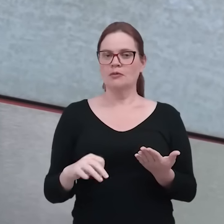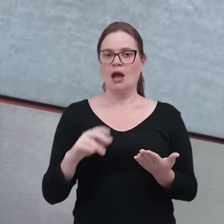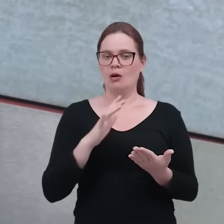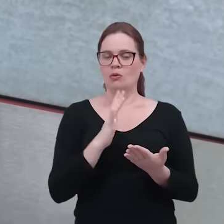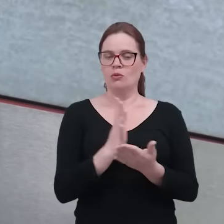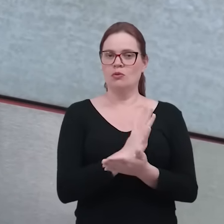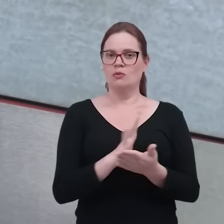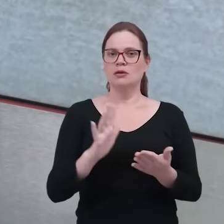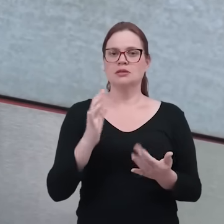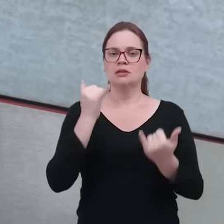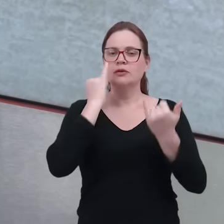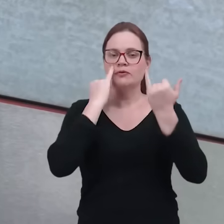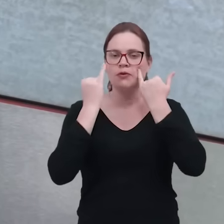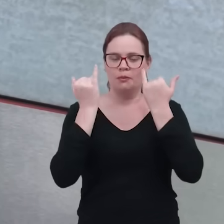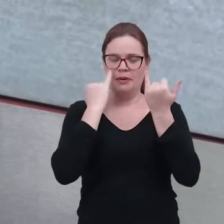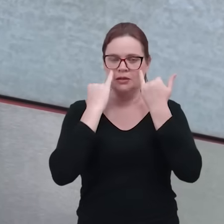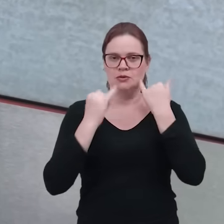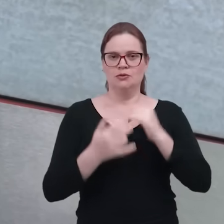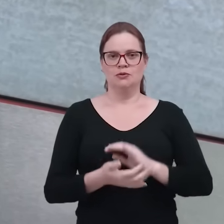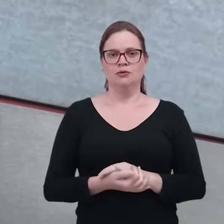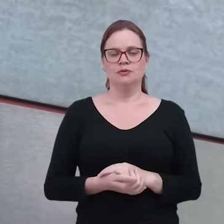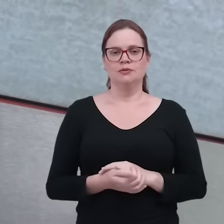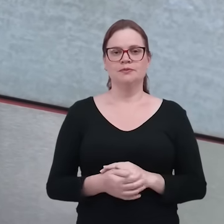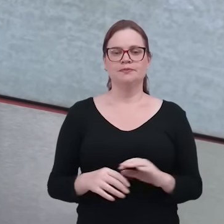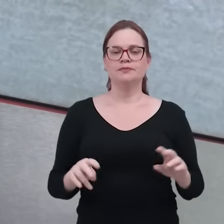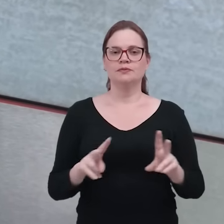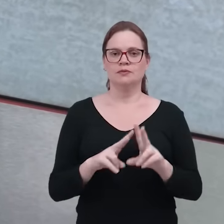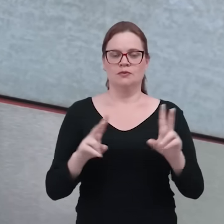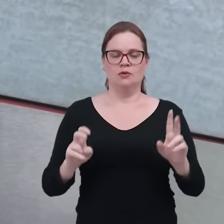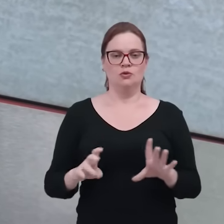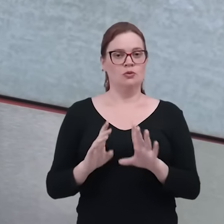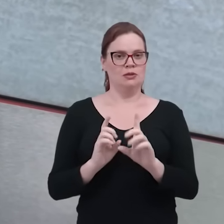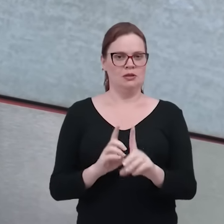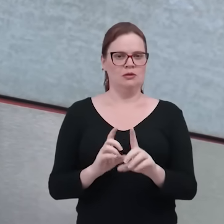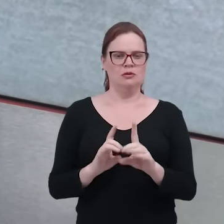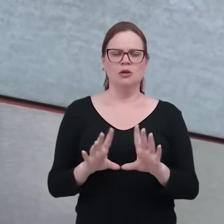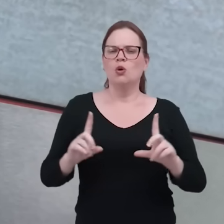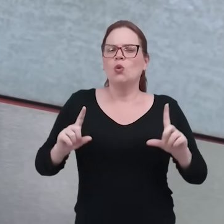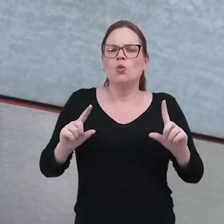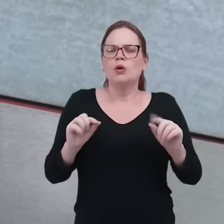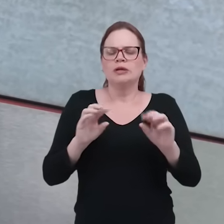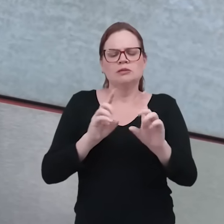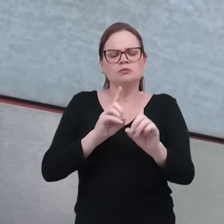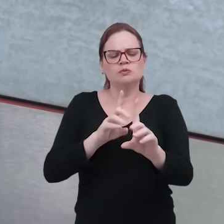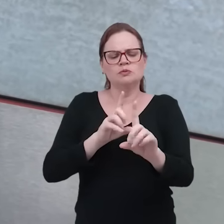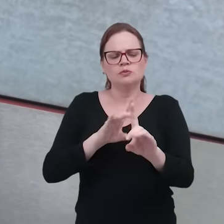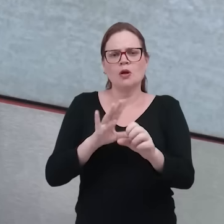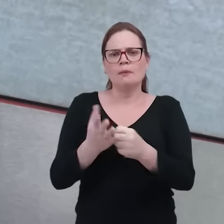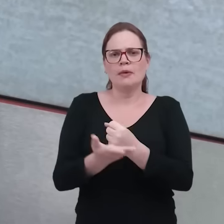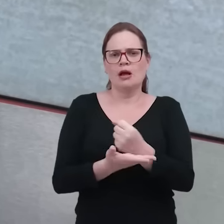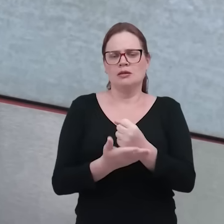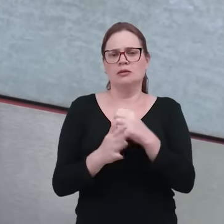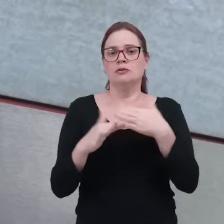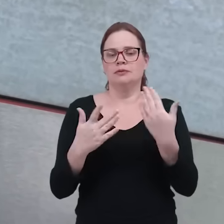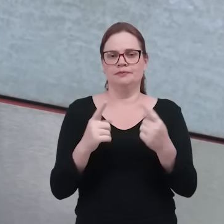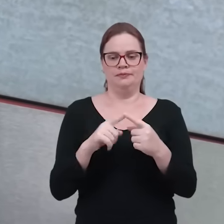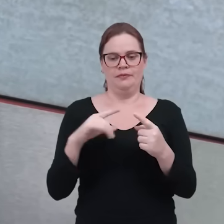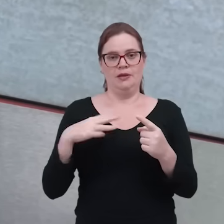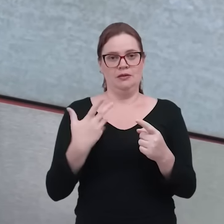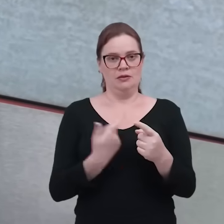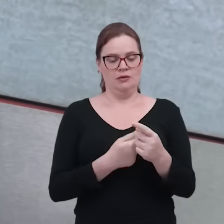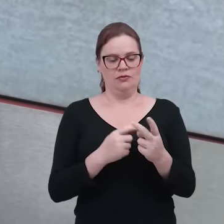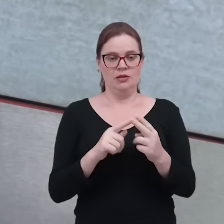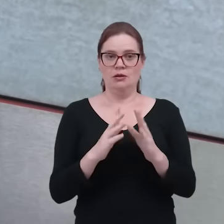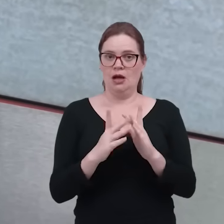conferir algumas informações relacionadas com as doutrinas básicas da Bíblia. O que é doutrina básica? É salvação,